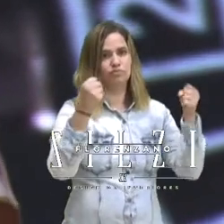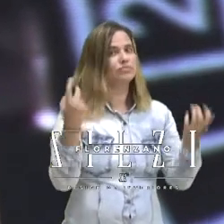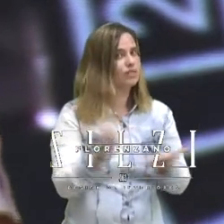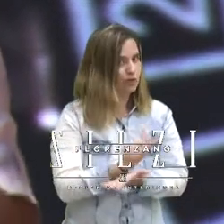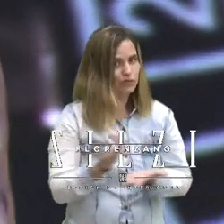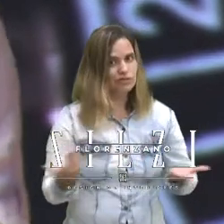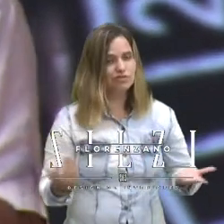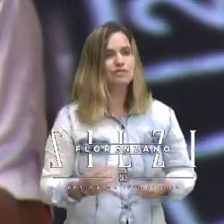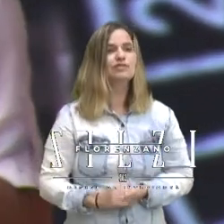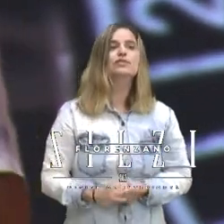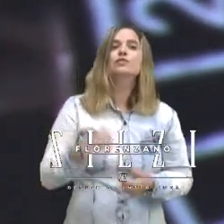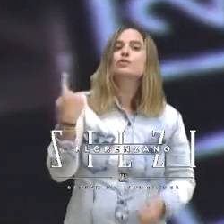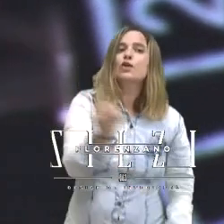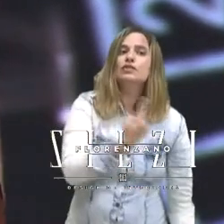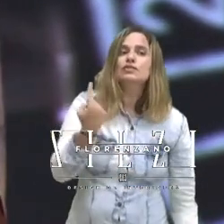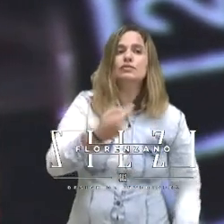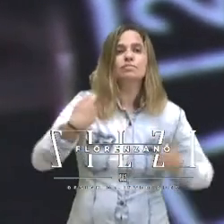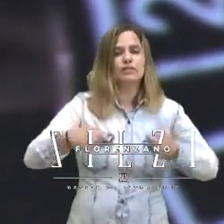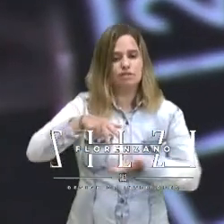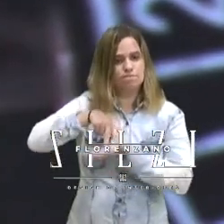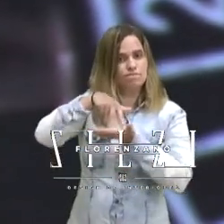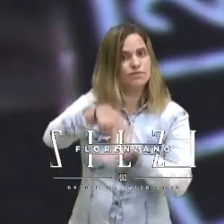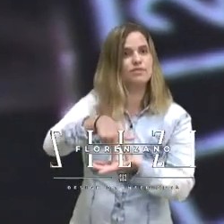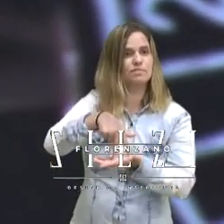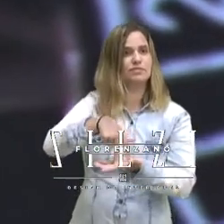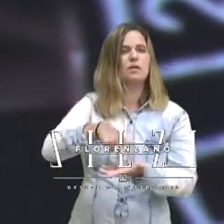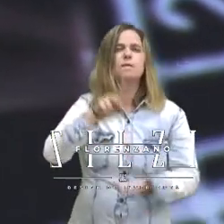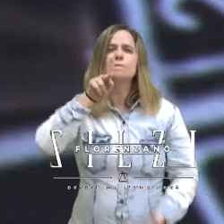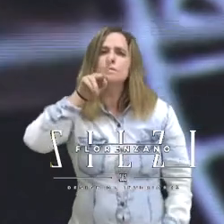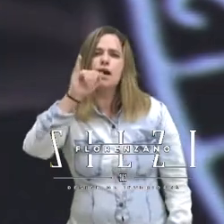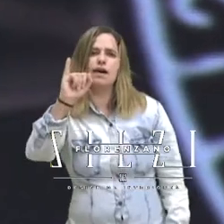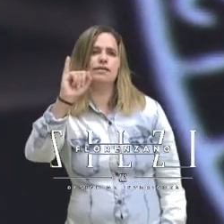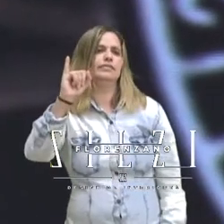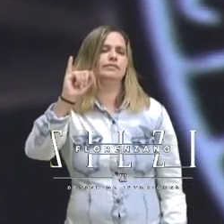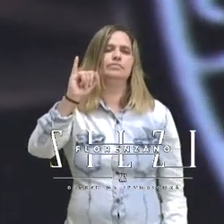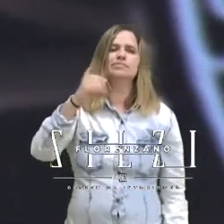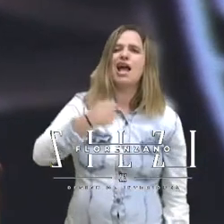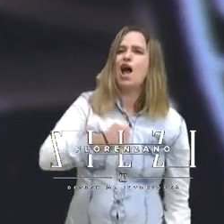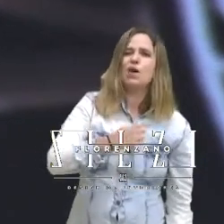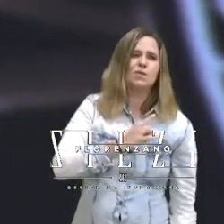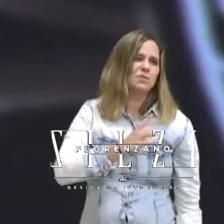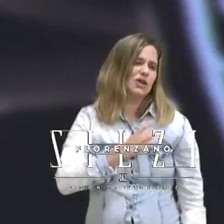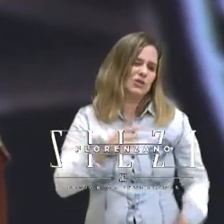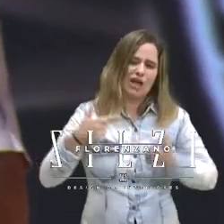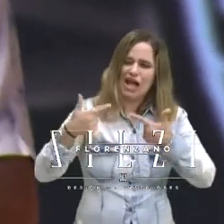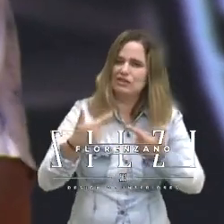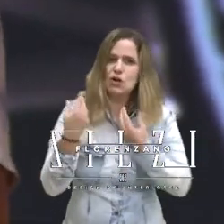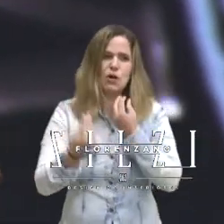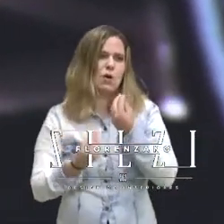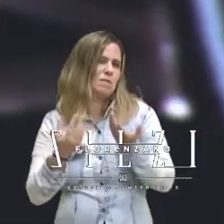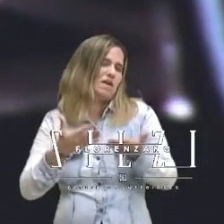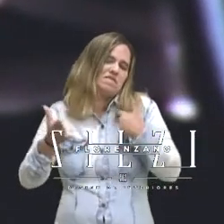um pai quadrado, um pai fechado, uma mãe assim que não entende o mundo, e a gente começa a